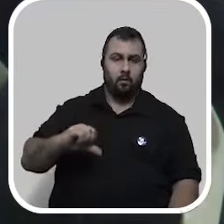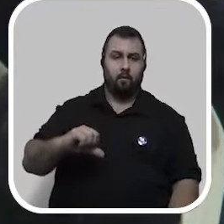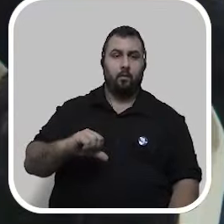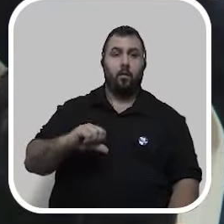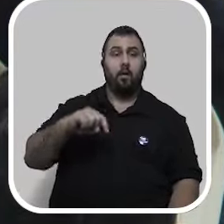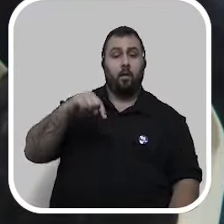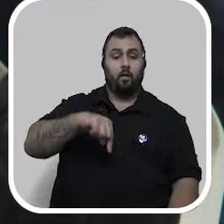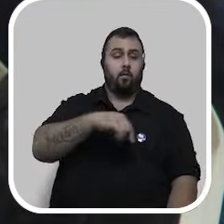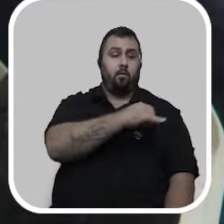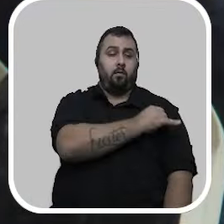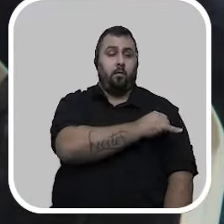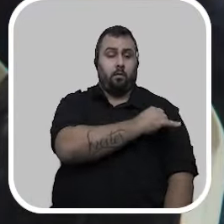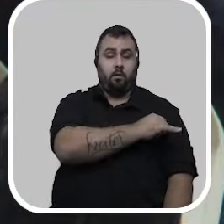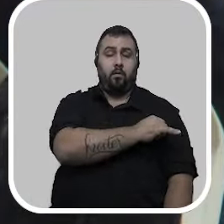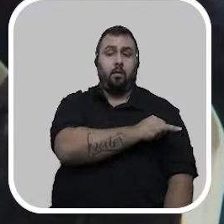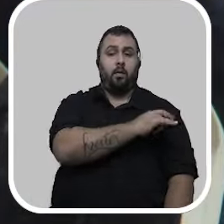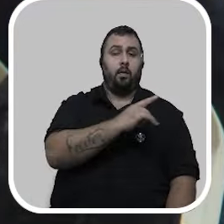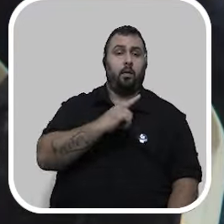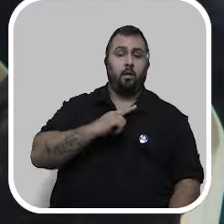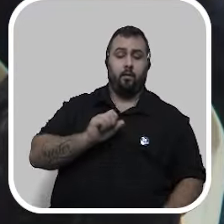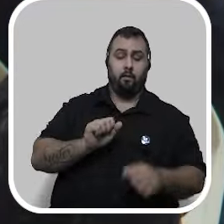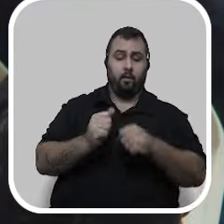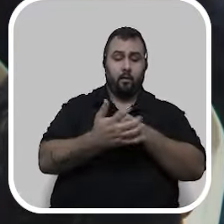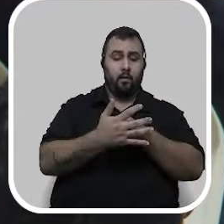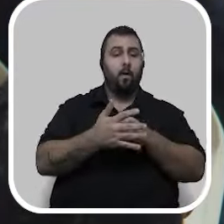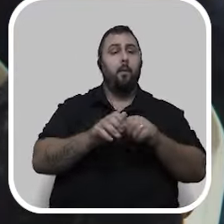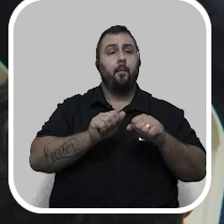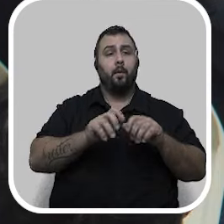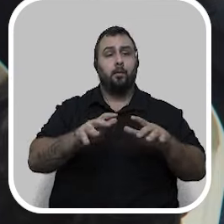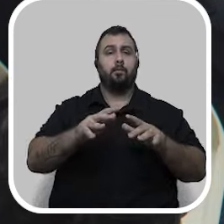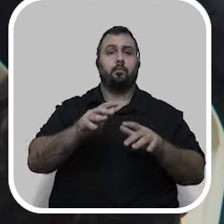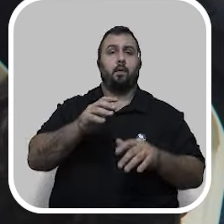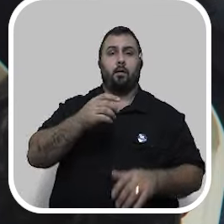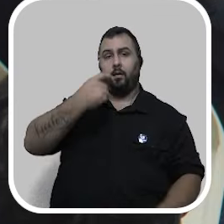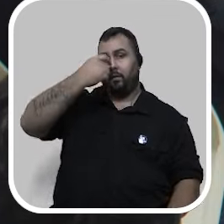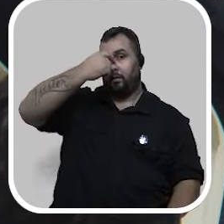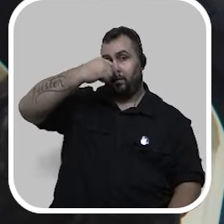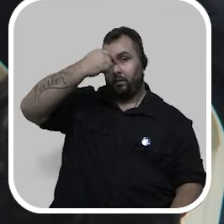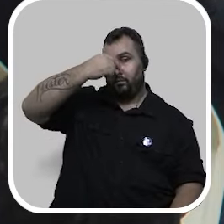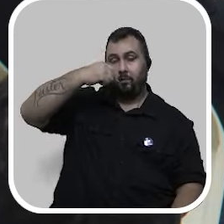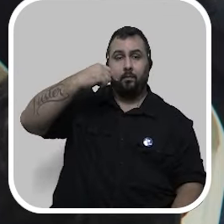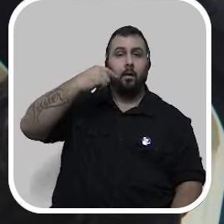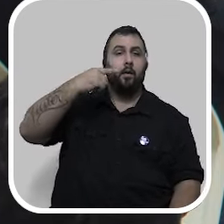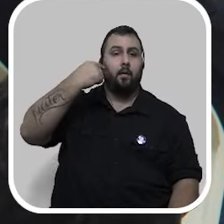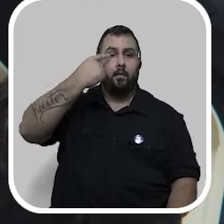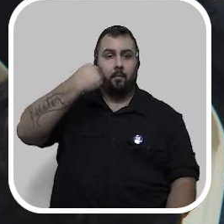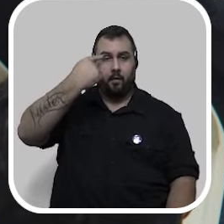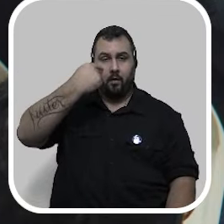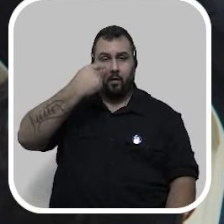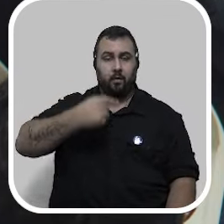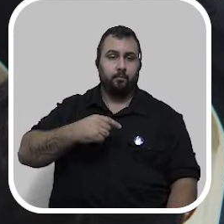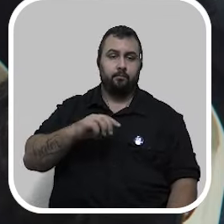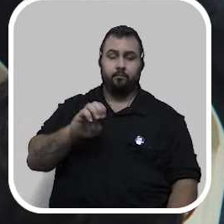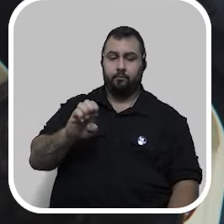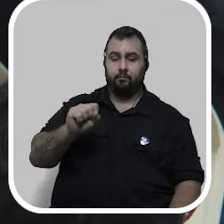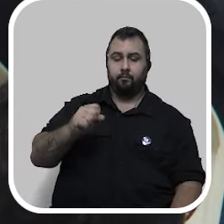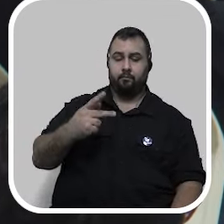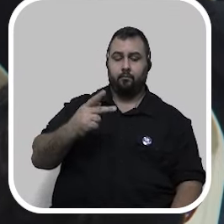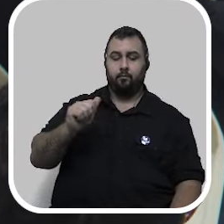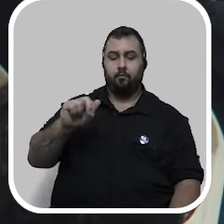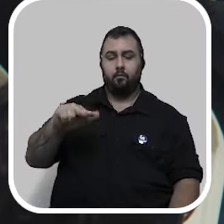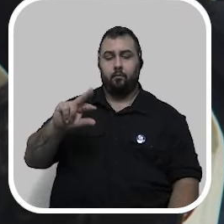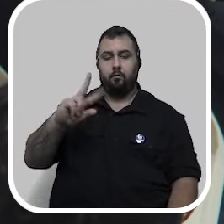viveu eh a pandemia da gripe espanhola e naquele período eh não